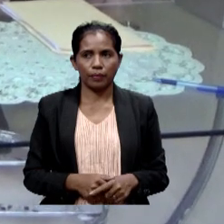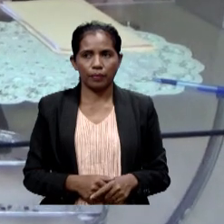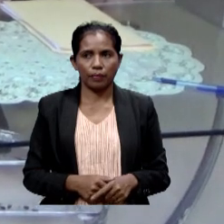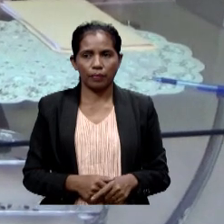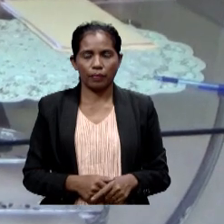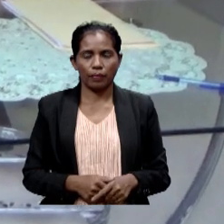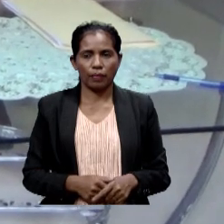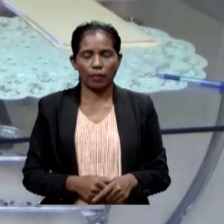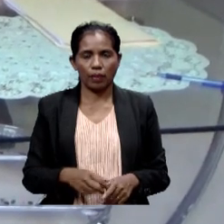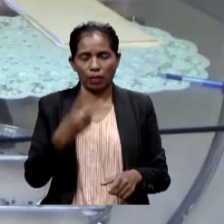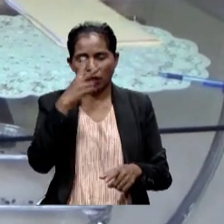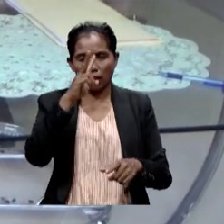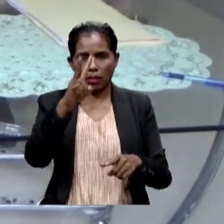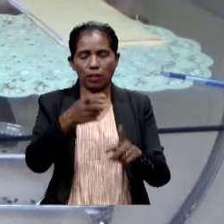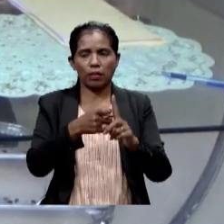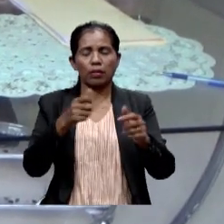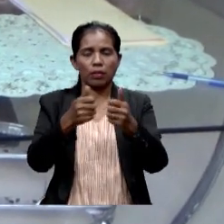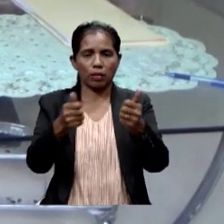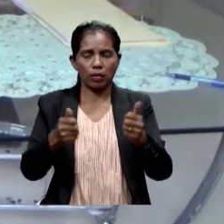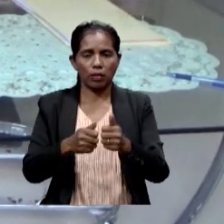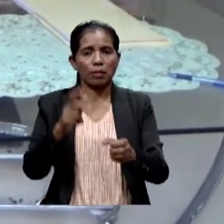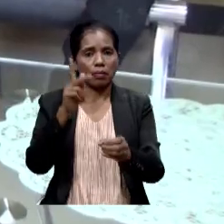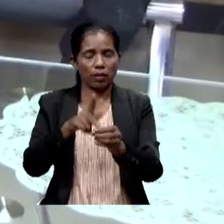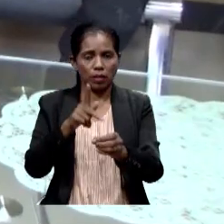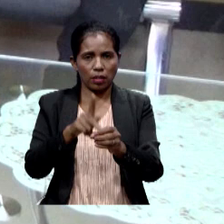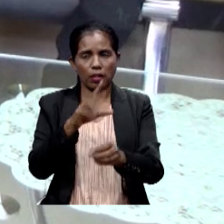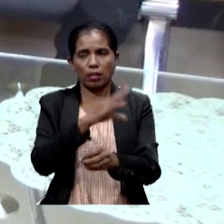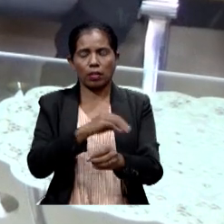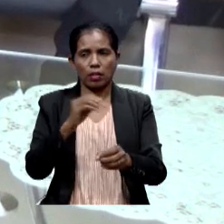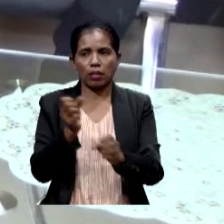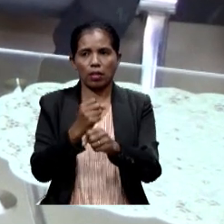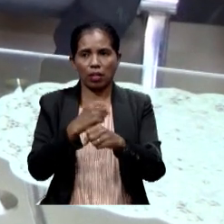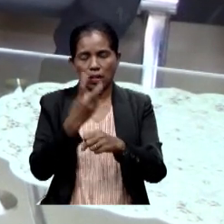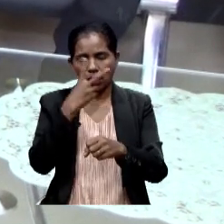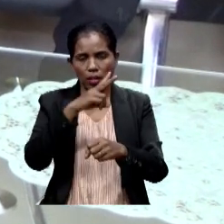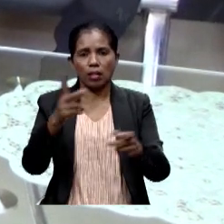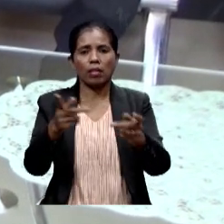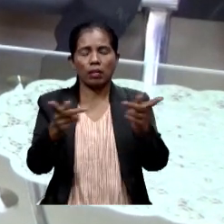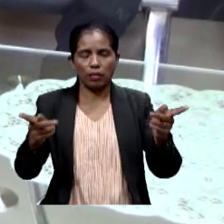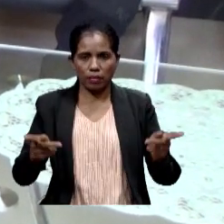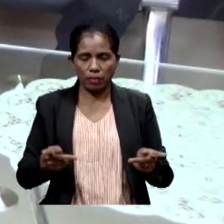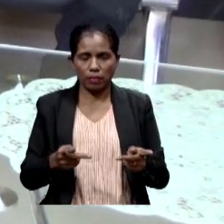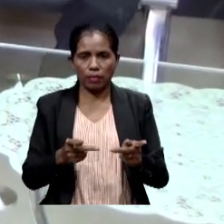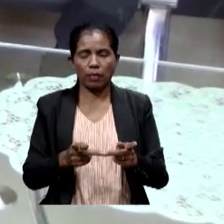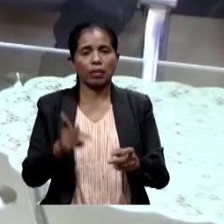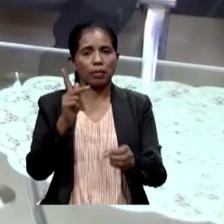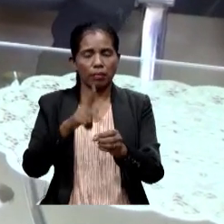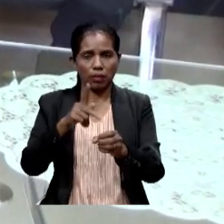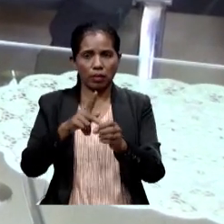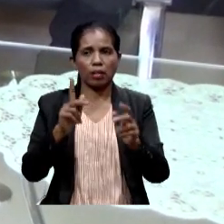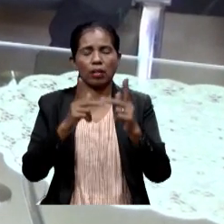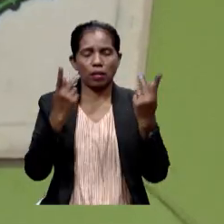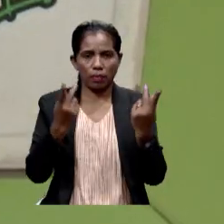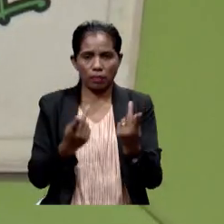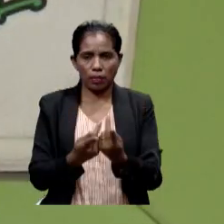Divisão Inspeção Executa Decisão Autoridade Nacional Petróleo Minerais NIN, onde halou inspeção do posto de abastecimento combustível Companhia